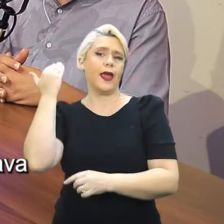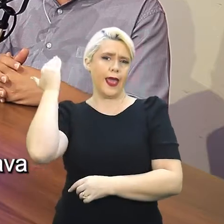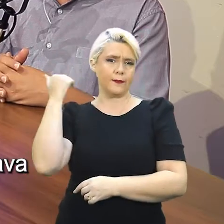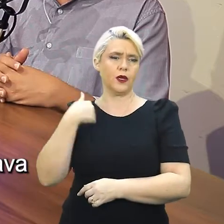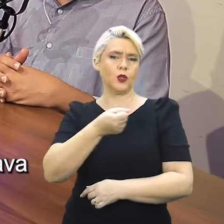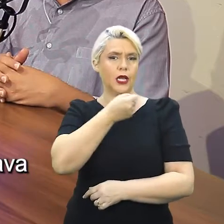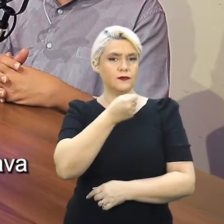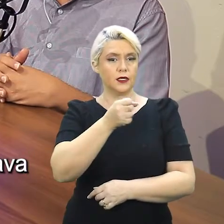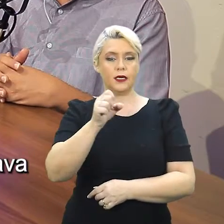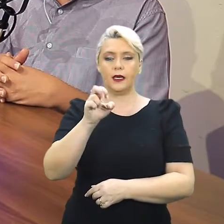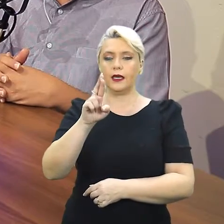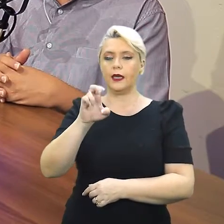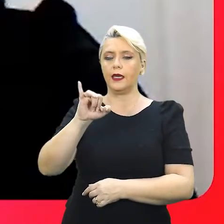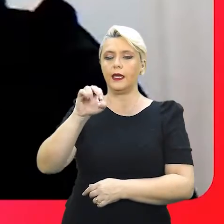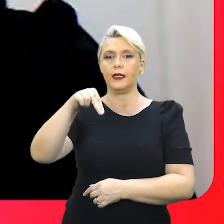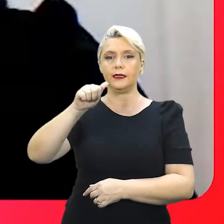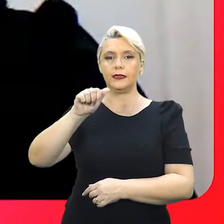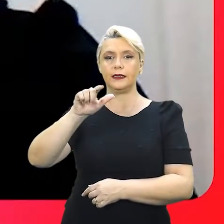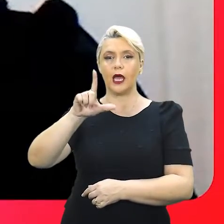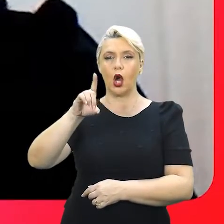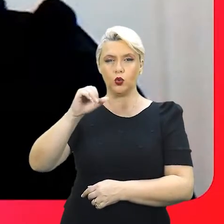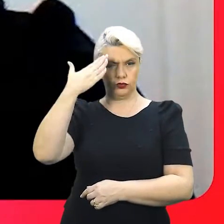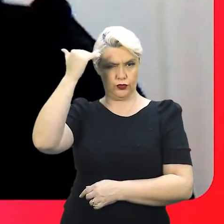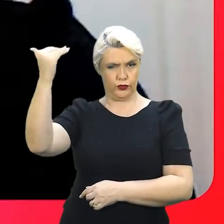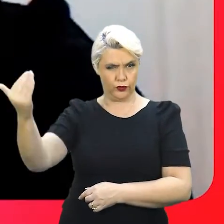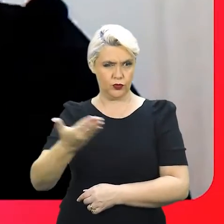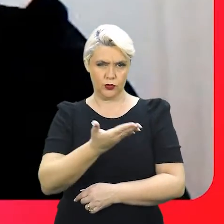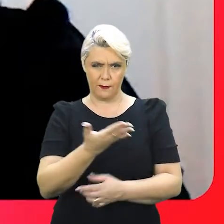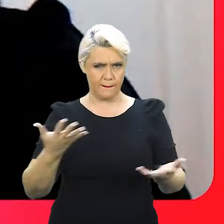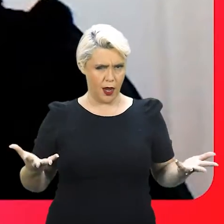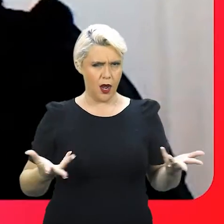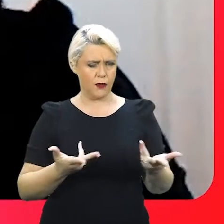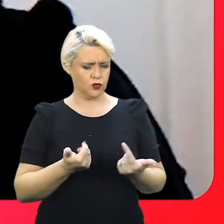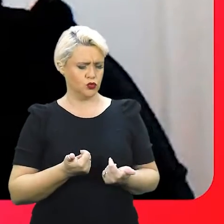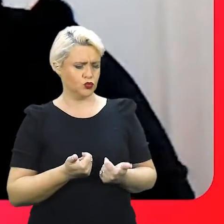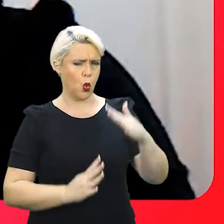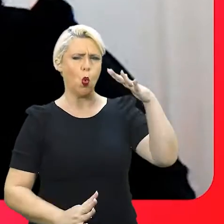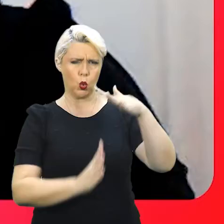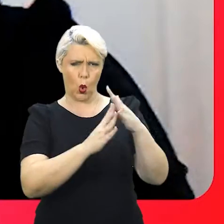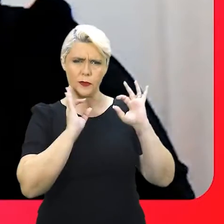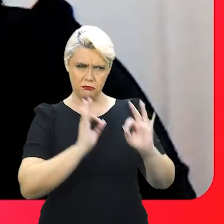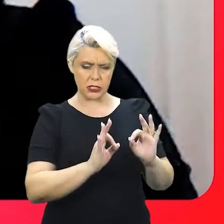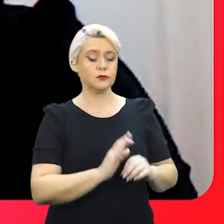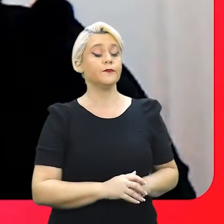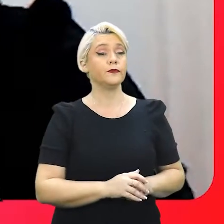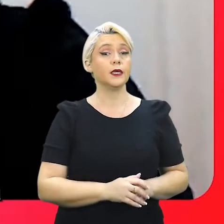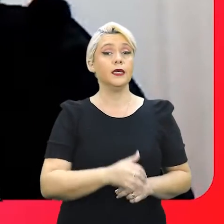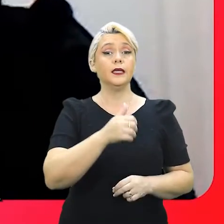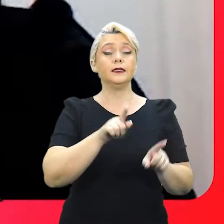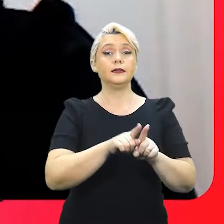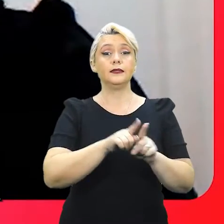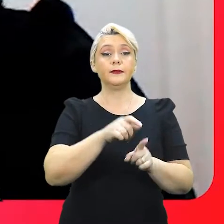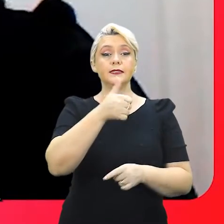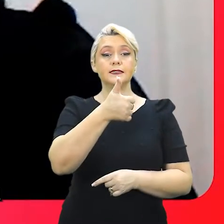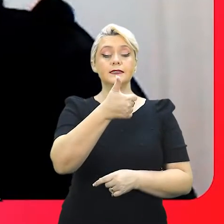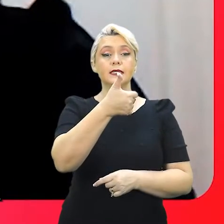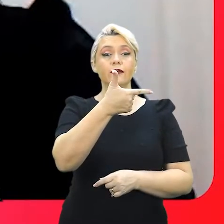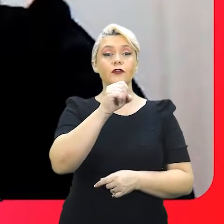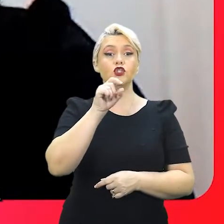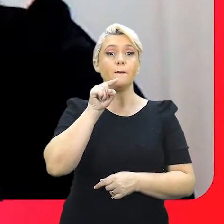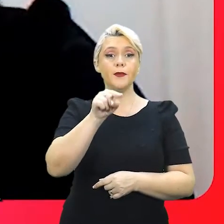eu entrevistava o Reinaldo, o craque Reinaldo, super craque, aliás, e 120 mil pessoas no